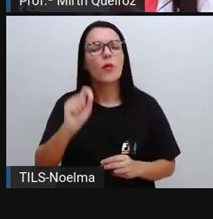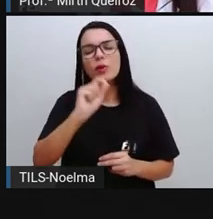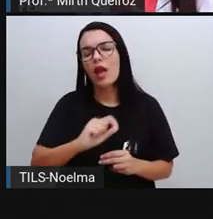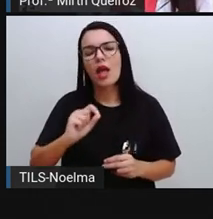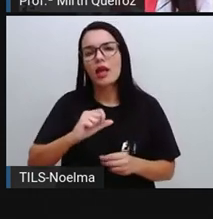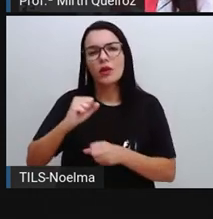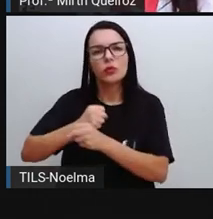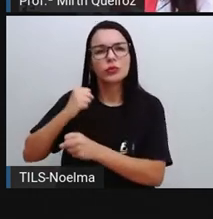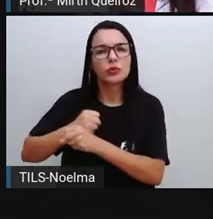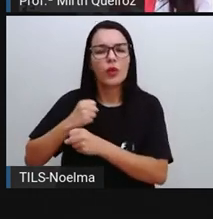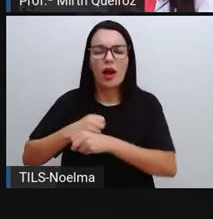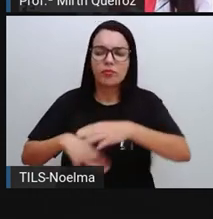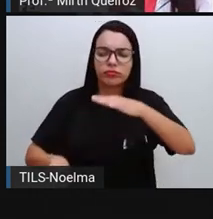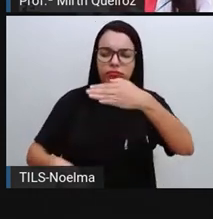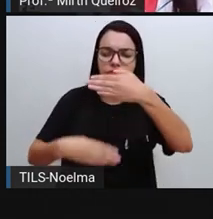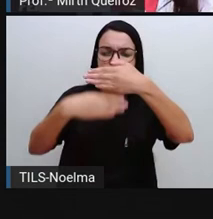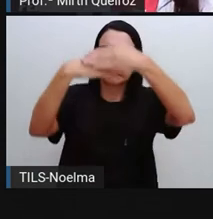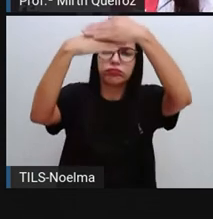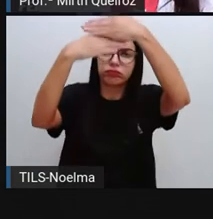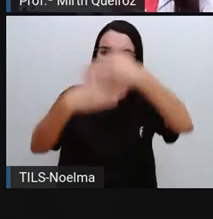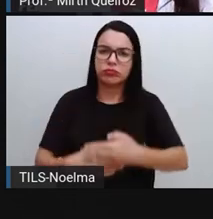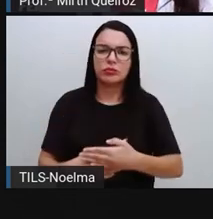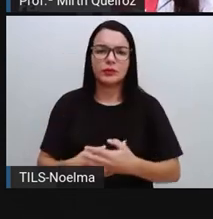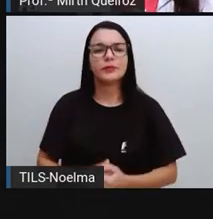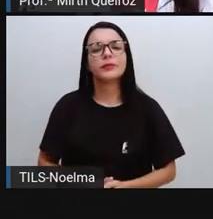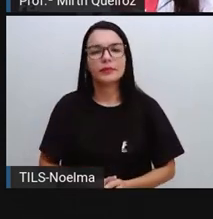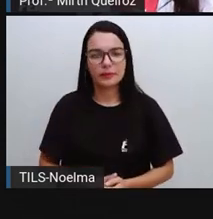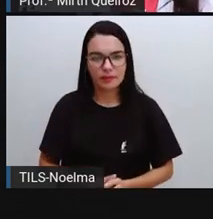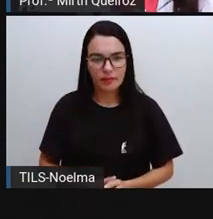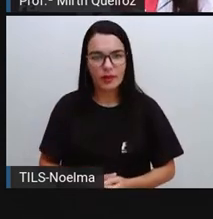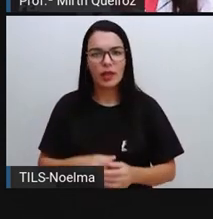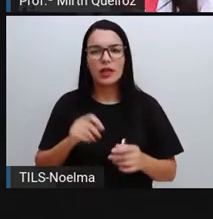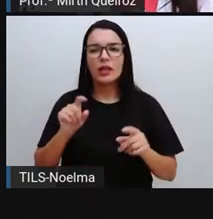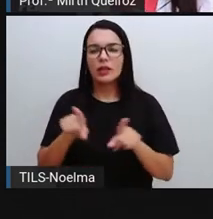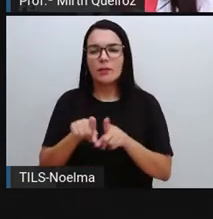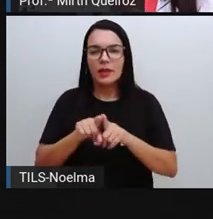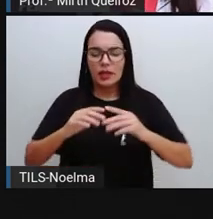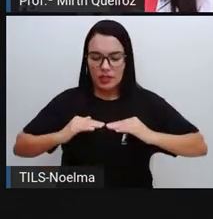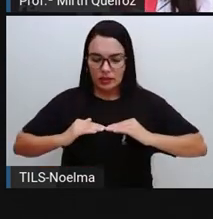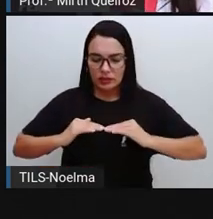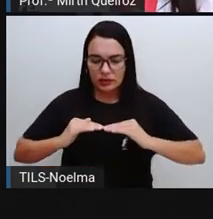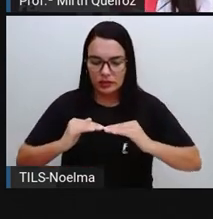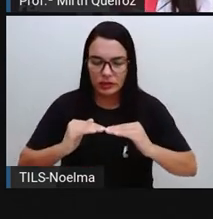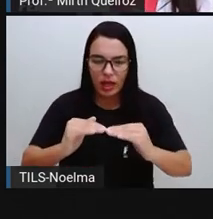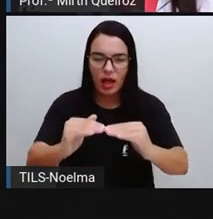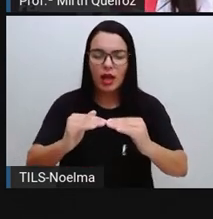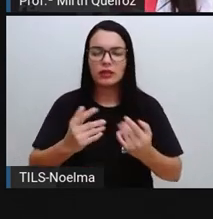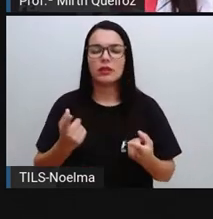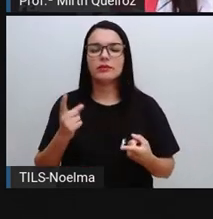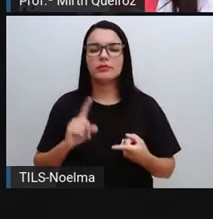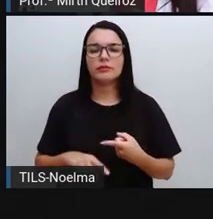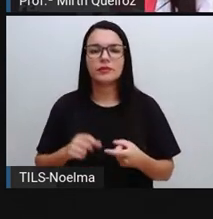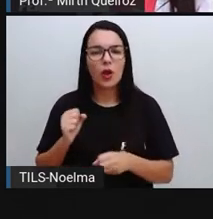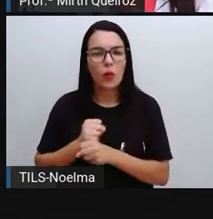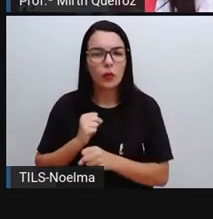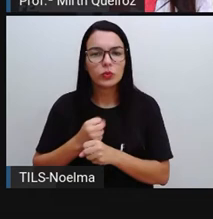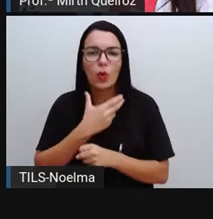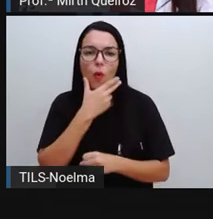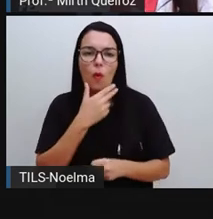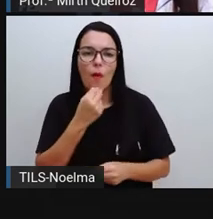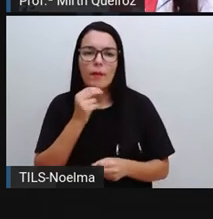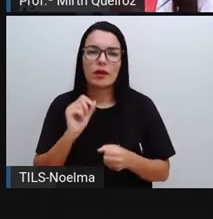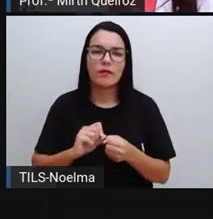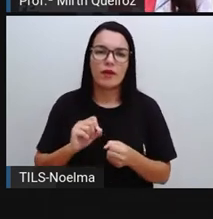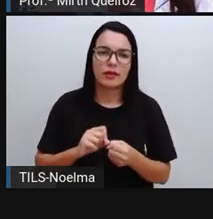Que é o caso de rios, montanhas, vales. E os limites artificiais são aqueles que são construídos pelo